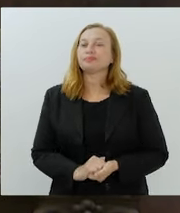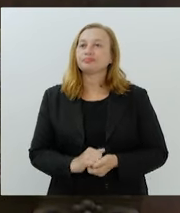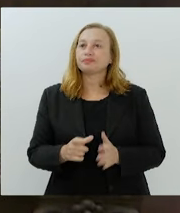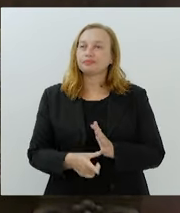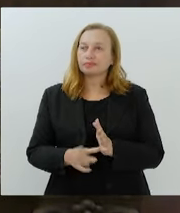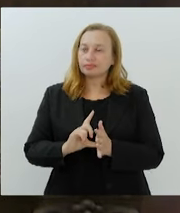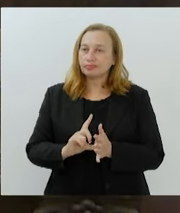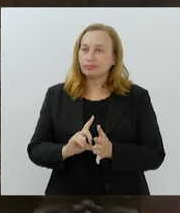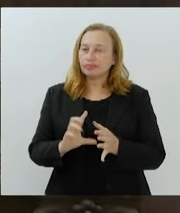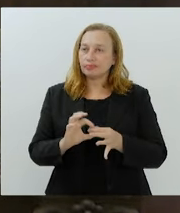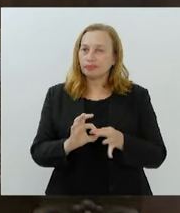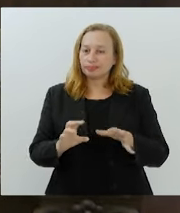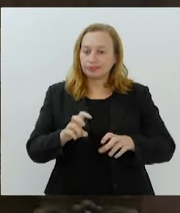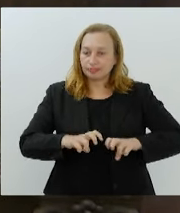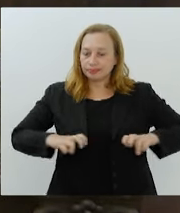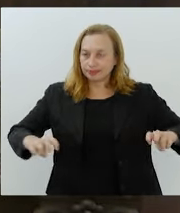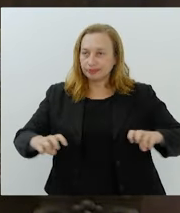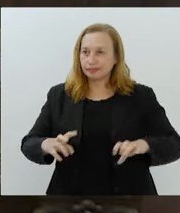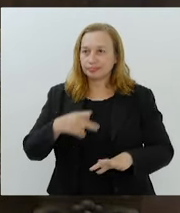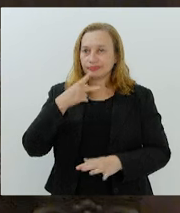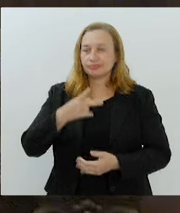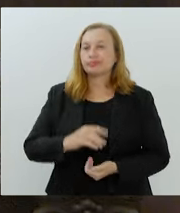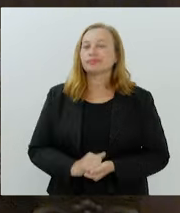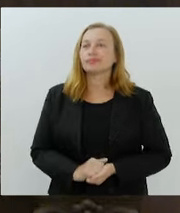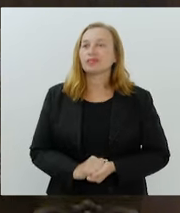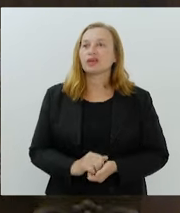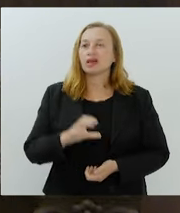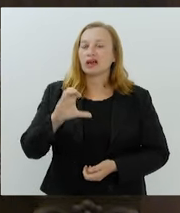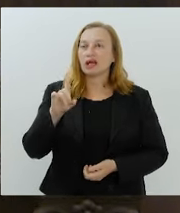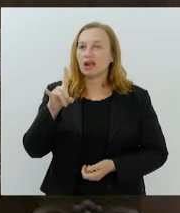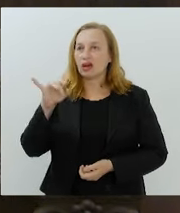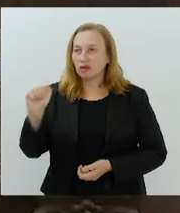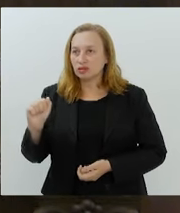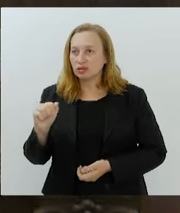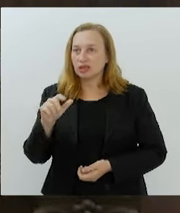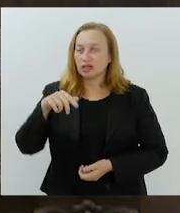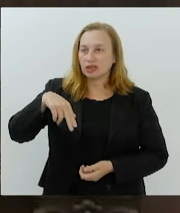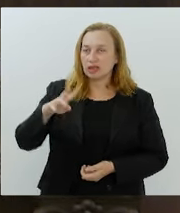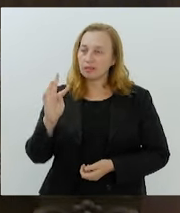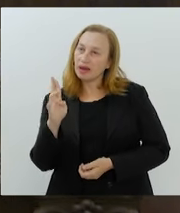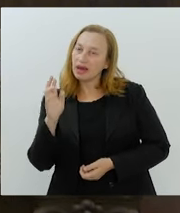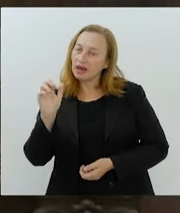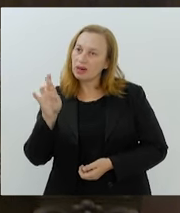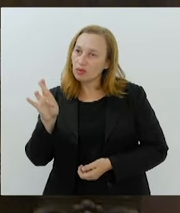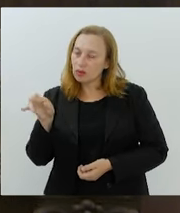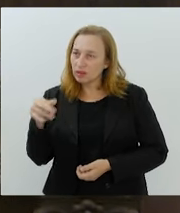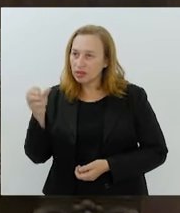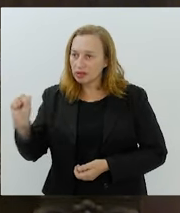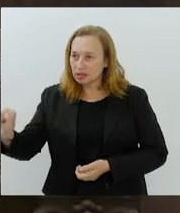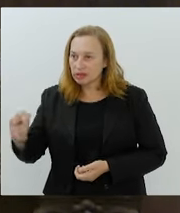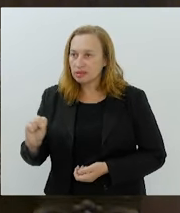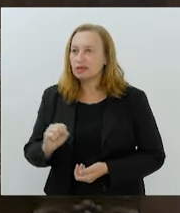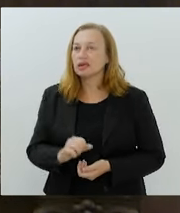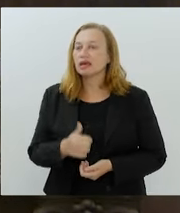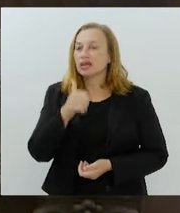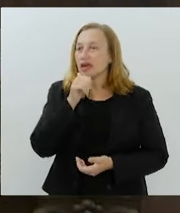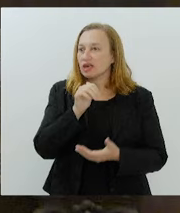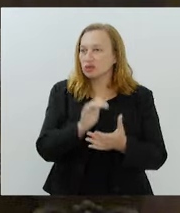membros aqui da mesa de honra. Cláudia Guimarães, que é a esposa do homenageado, está aqui presente entre nós.